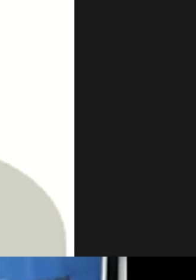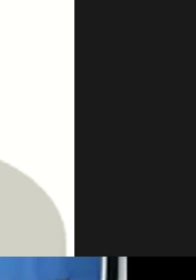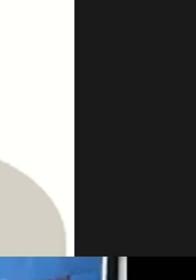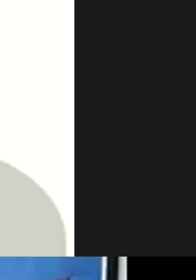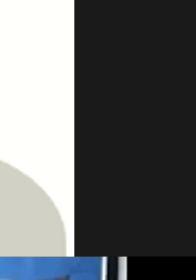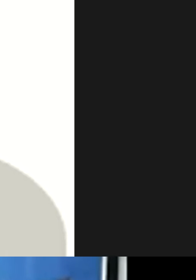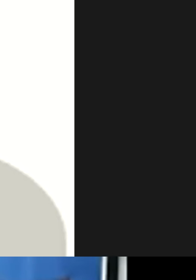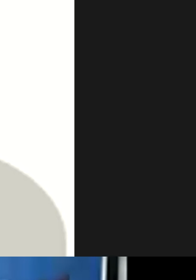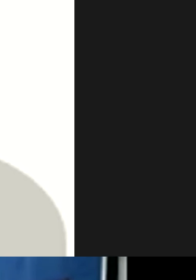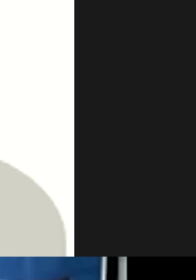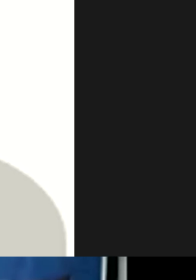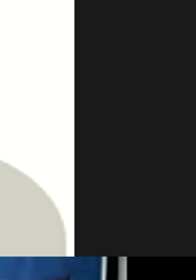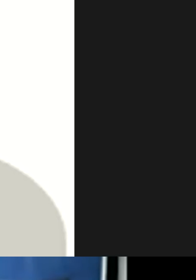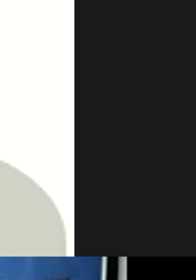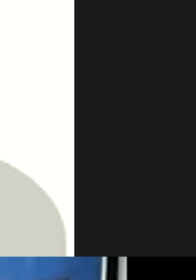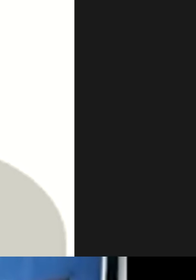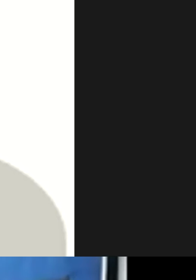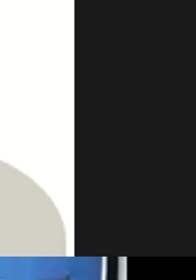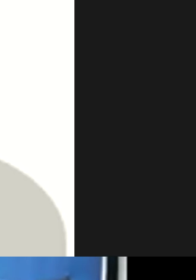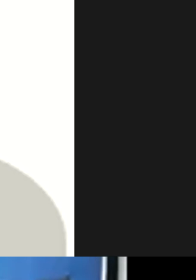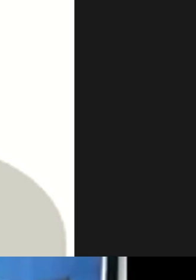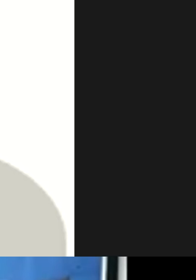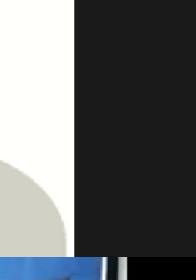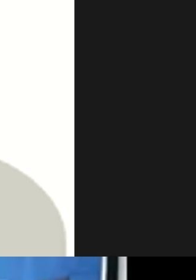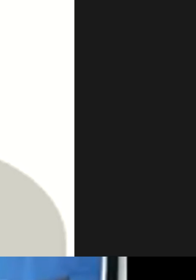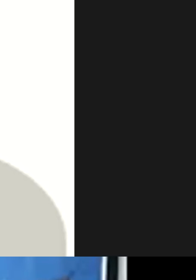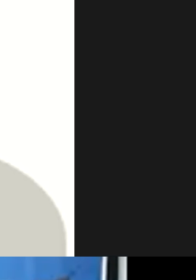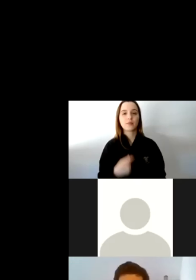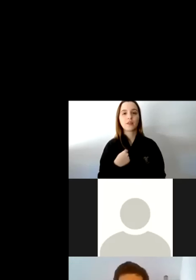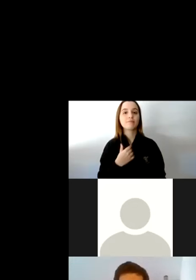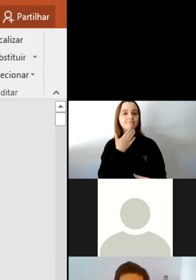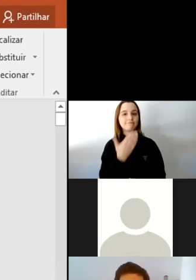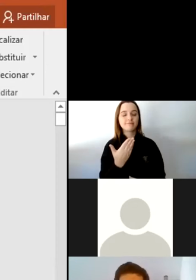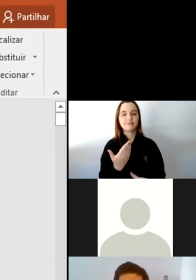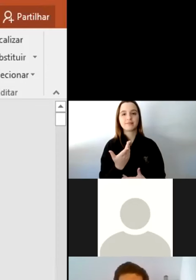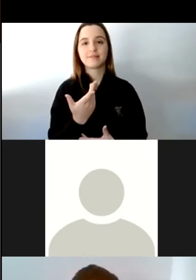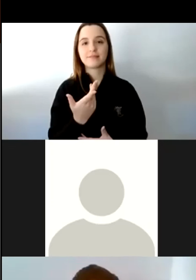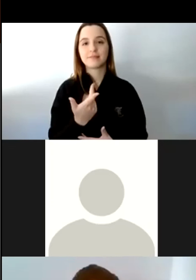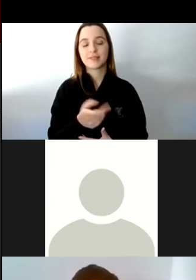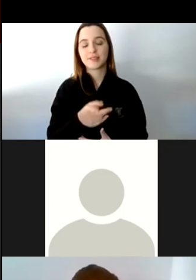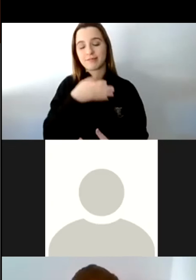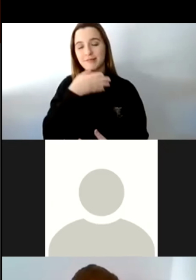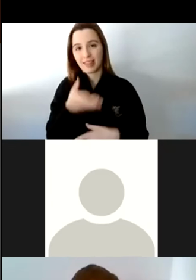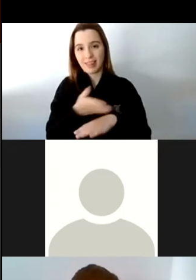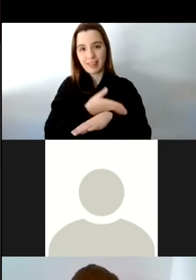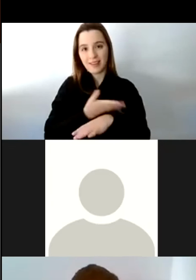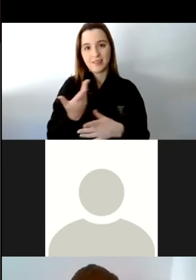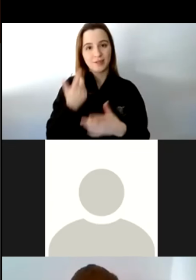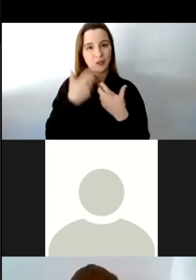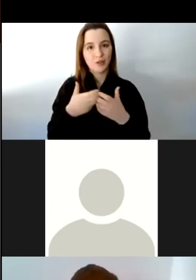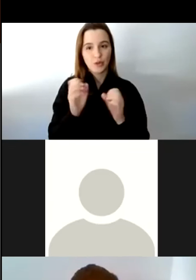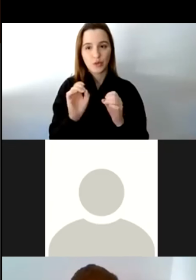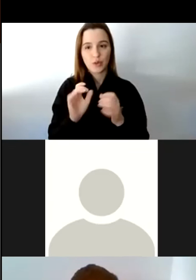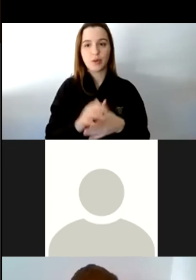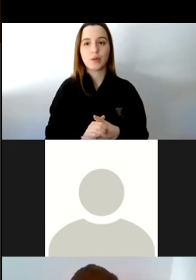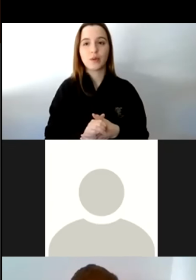Boa tarde, eu agradeço as palavras, sem dúvida, até a que